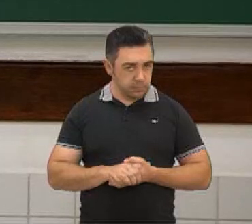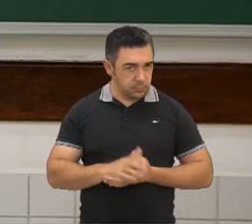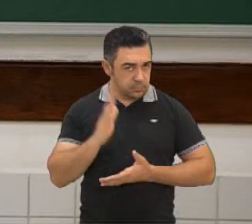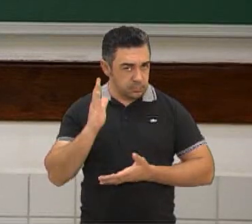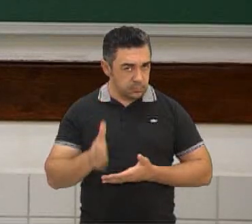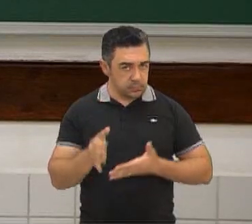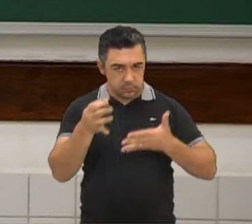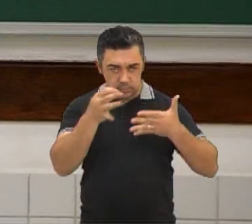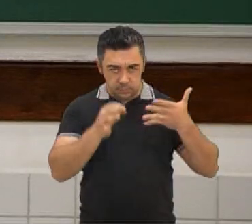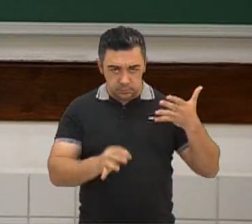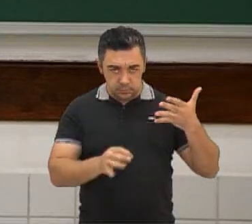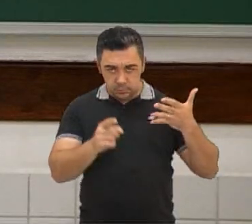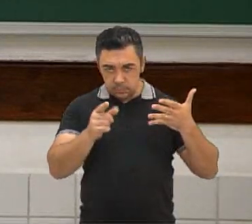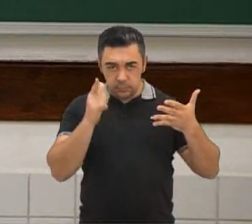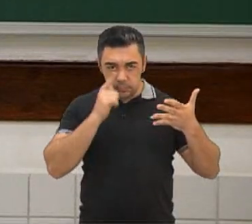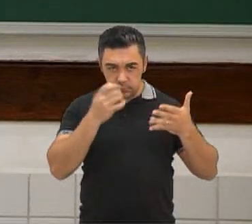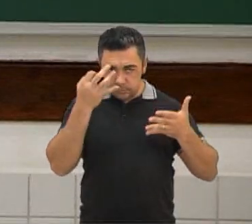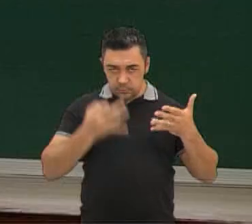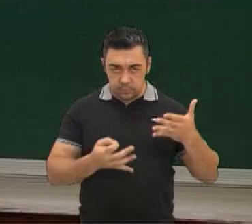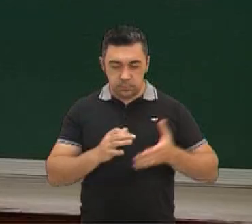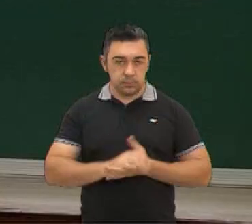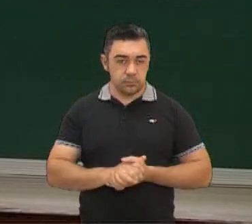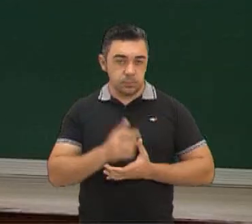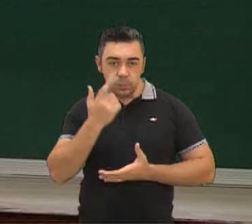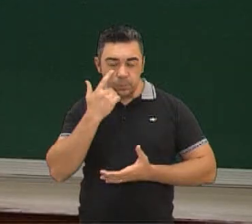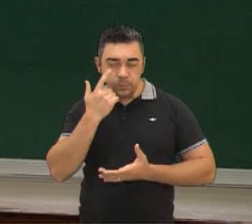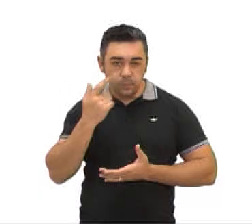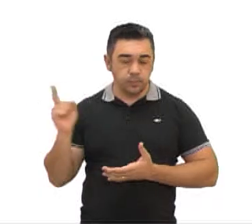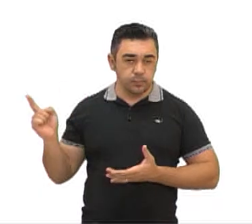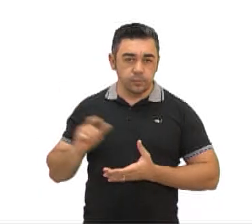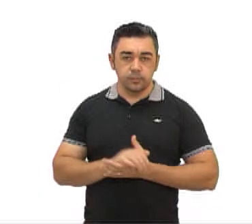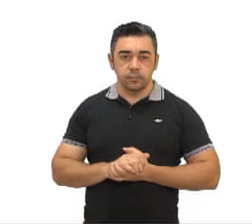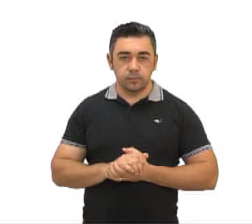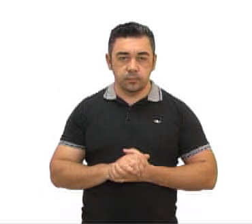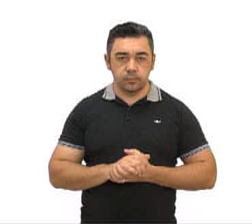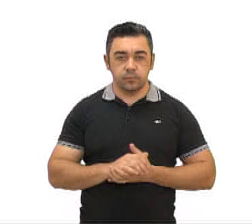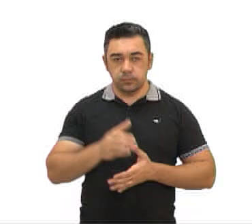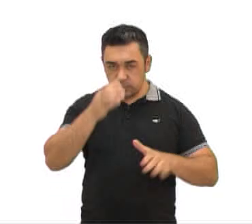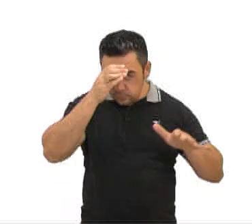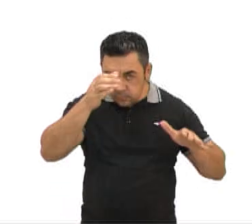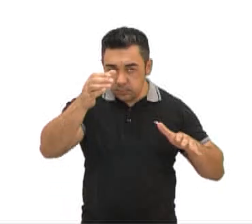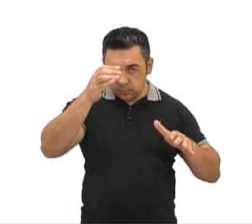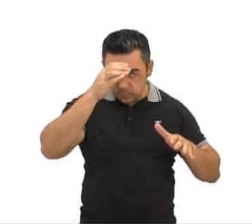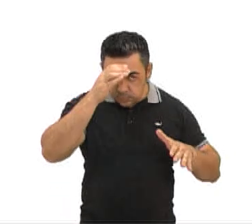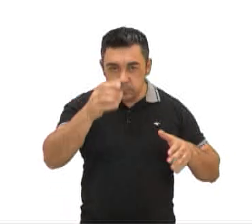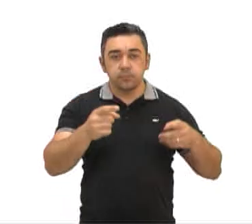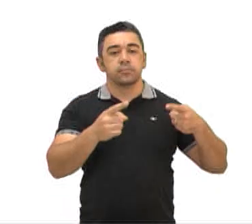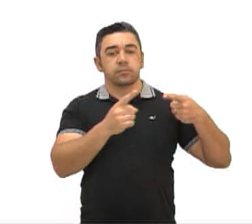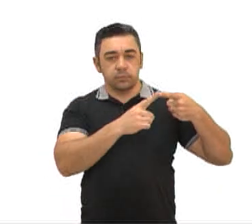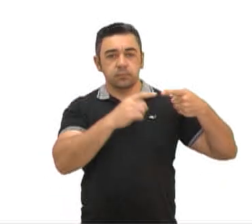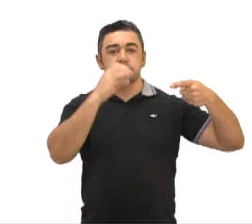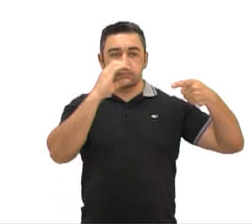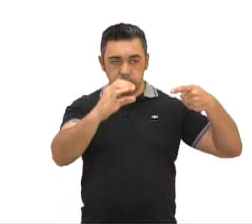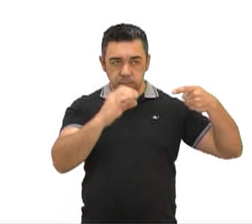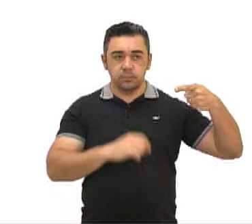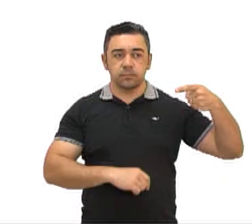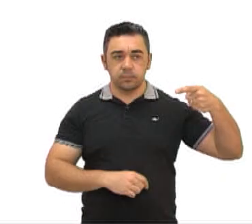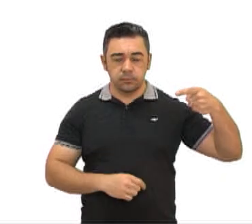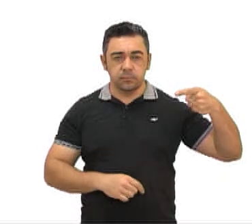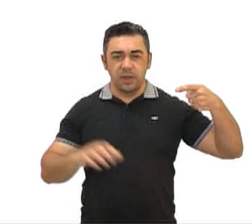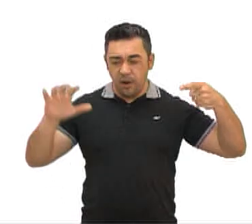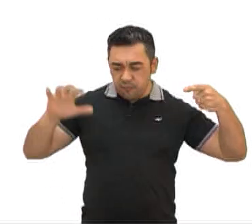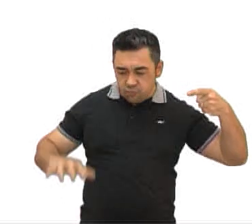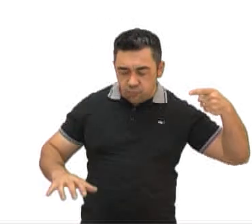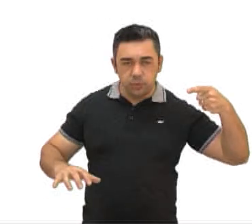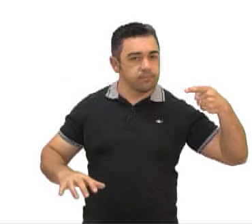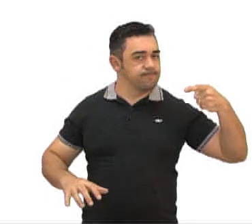Corrigindo então, vamos ver se vocês acertaram? Olha lá. Nadar empurrando a bola com a testa, correto. Afundar a bola